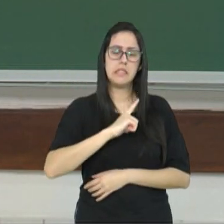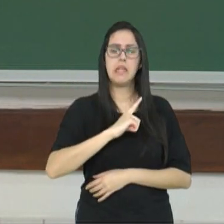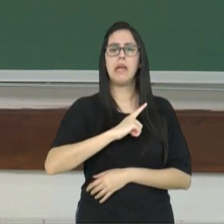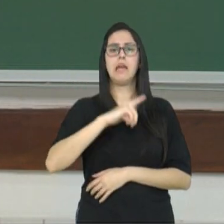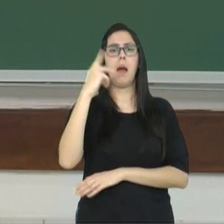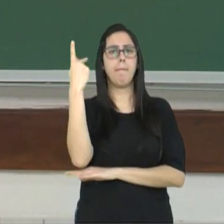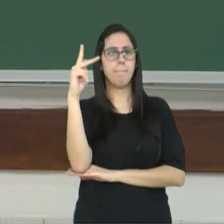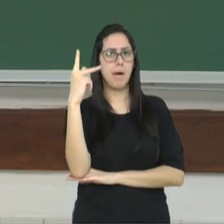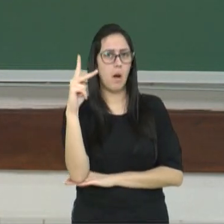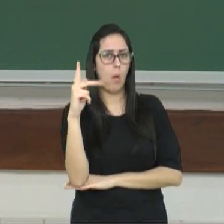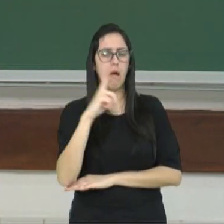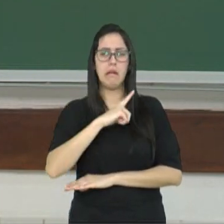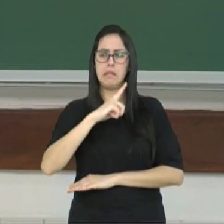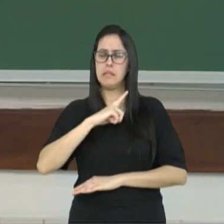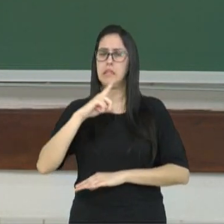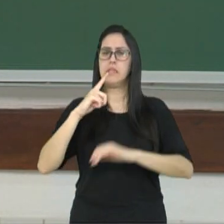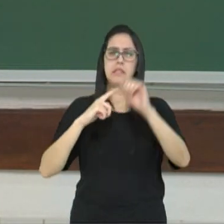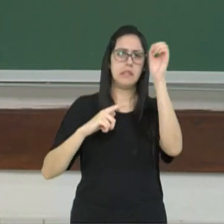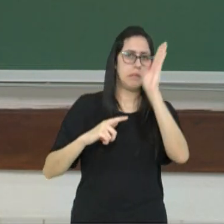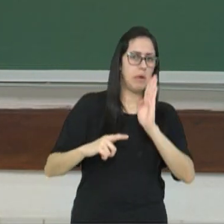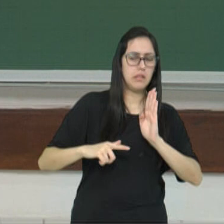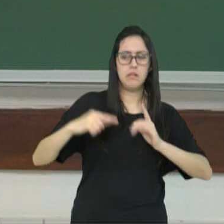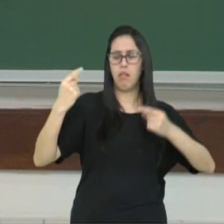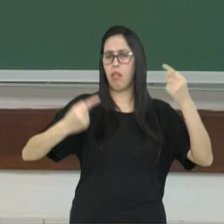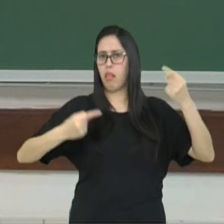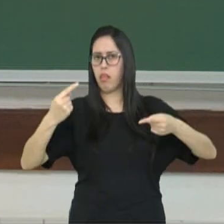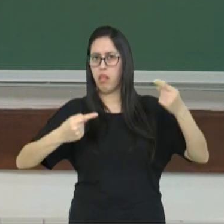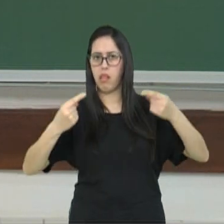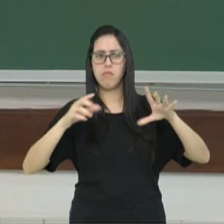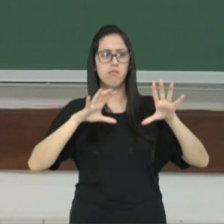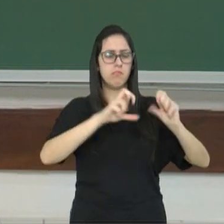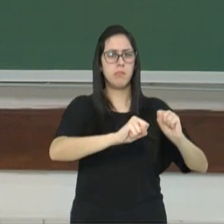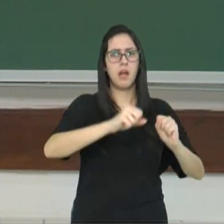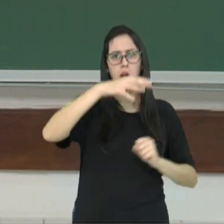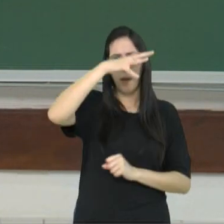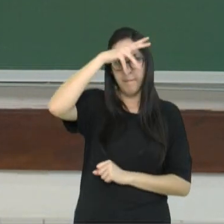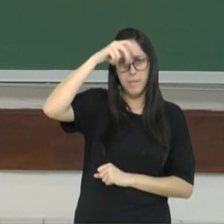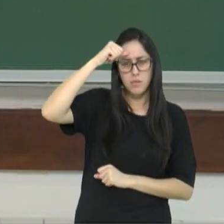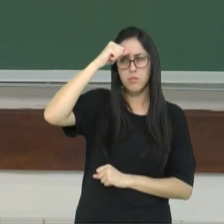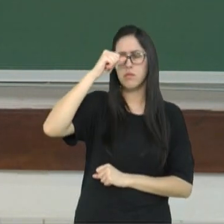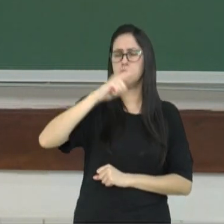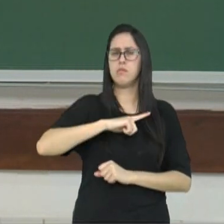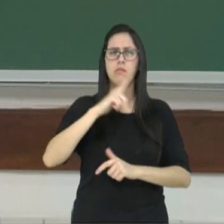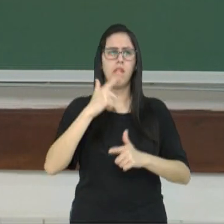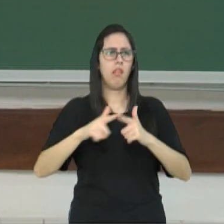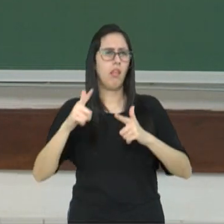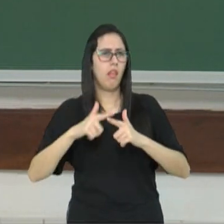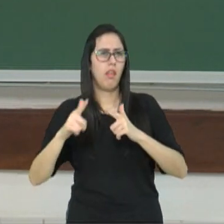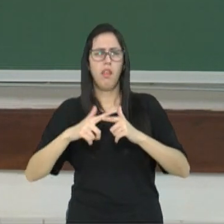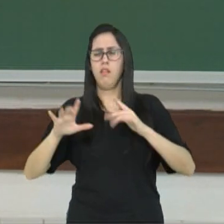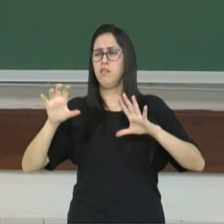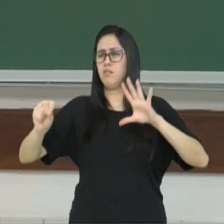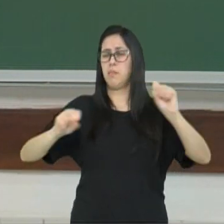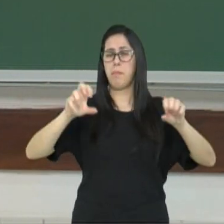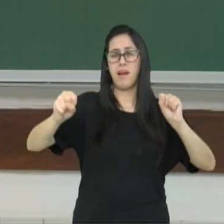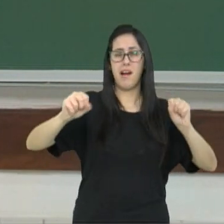o Brasil pela uma parte da região do Mato Grosso, havia disputa pela região de Corrientes, pela região de